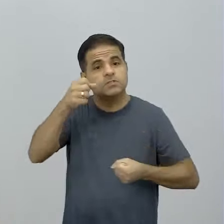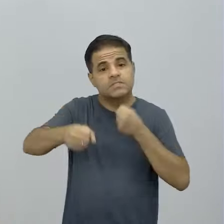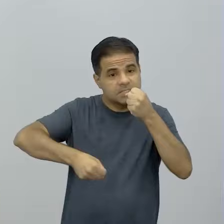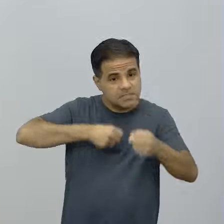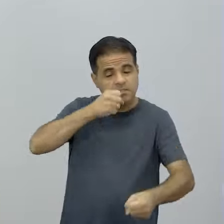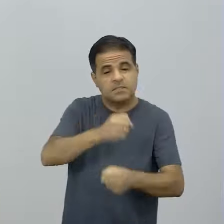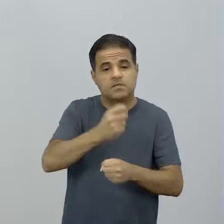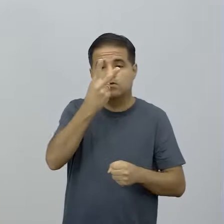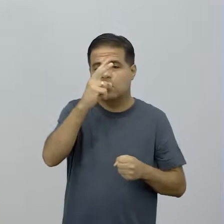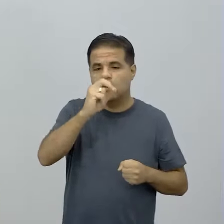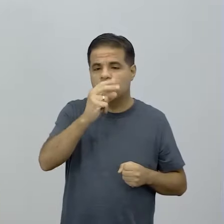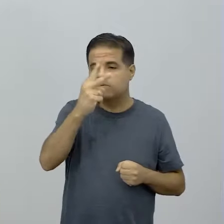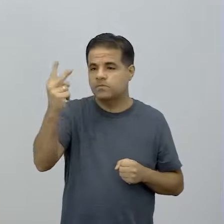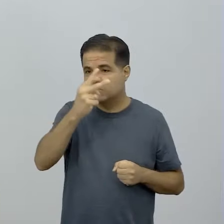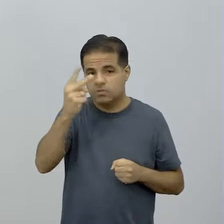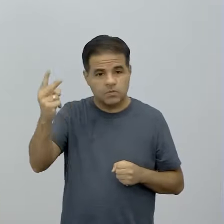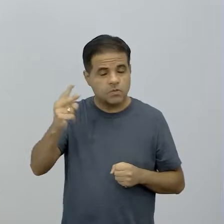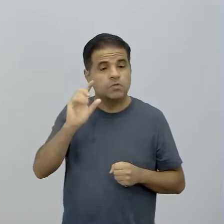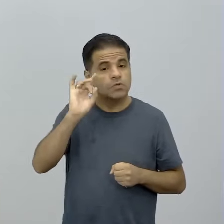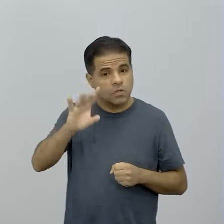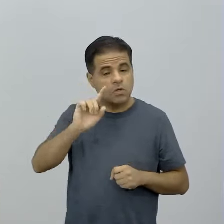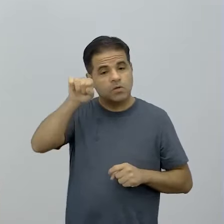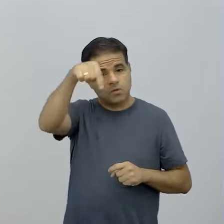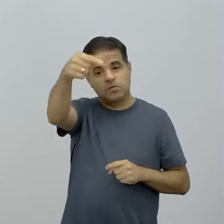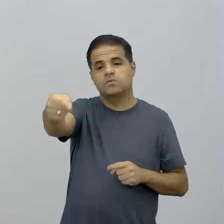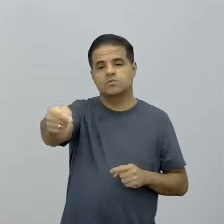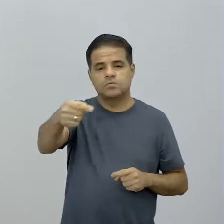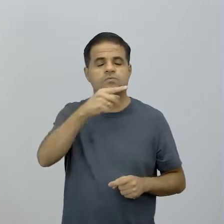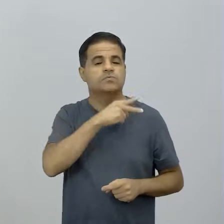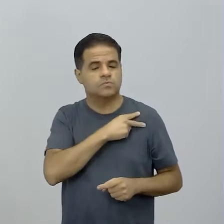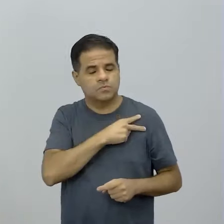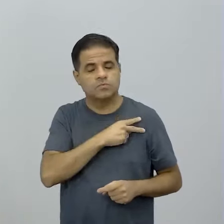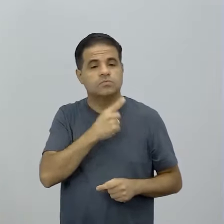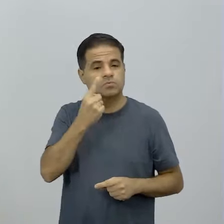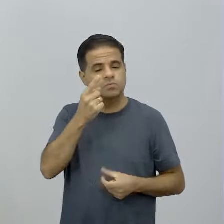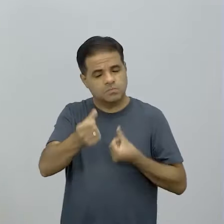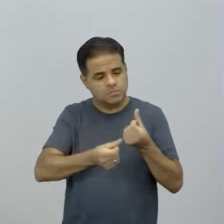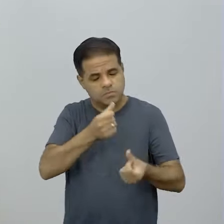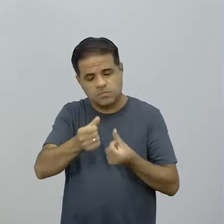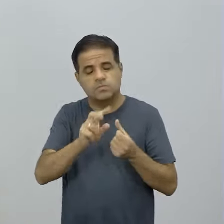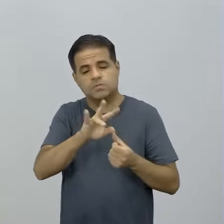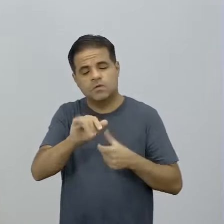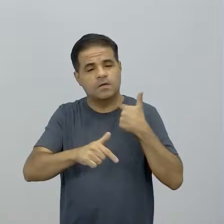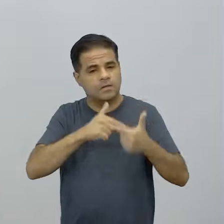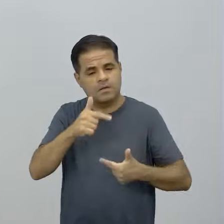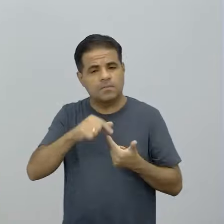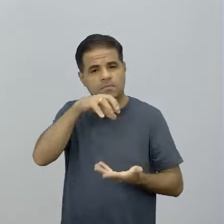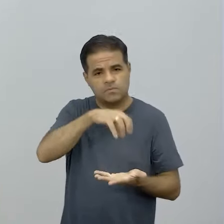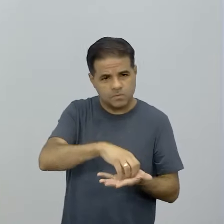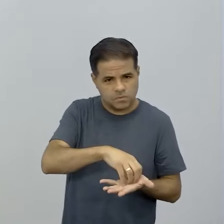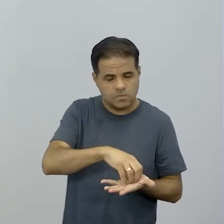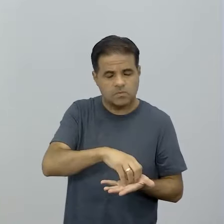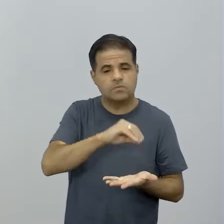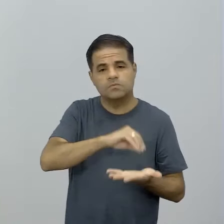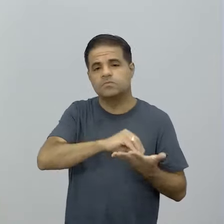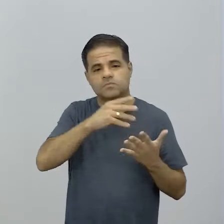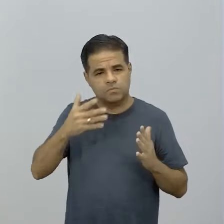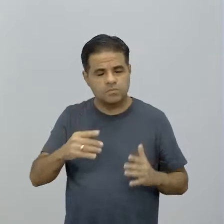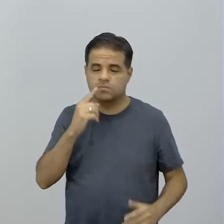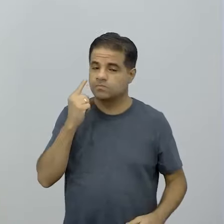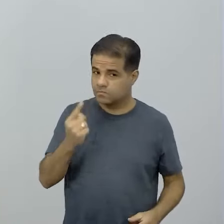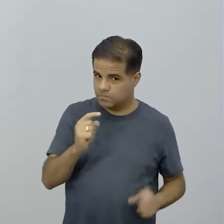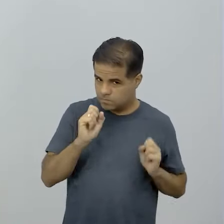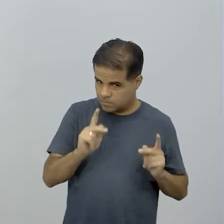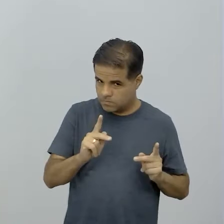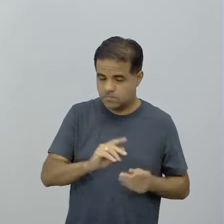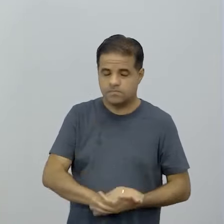de 2022, somente o segundo ano do ensino médio, no primeiro semestre, vai trabalhar com a unidade curricular 1,